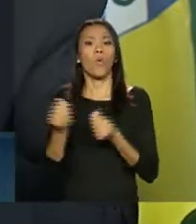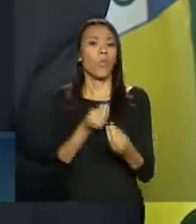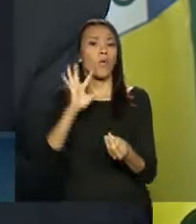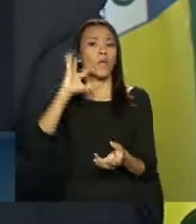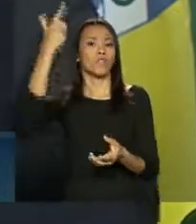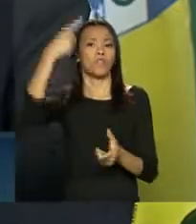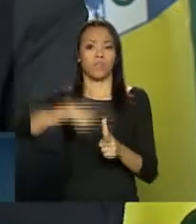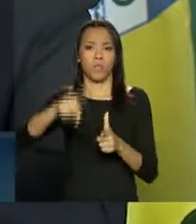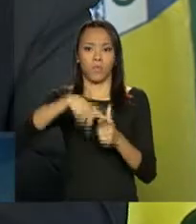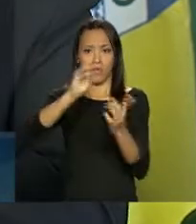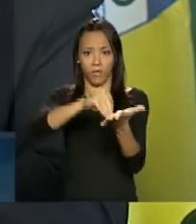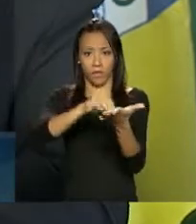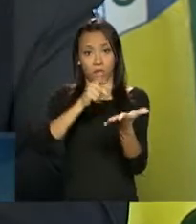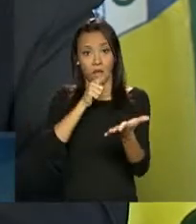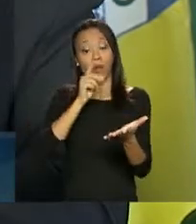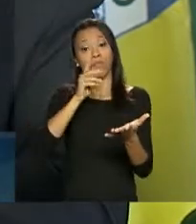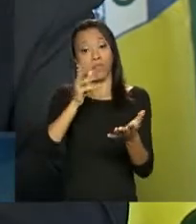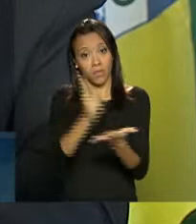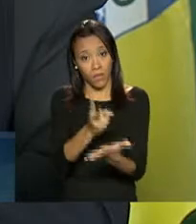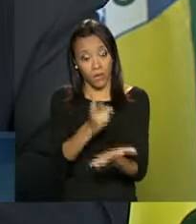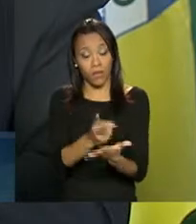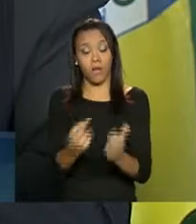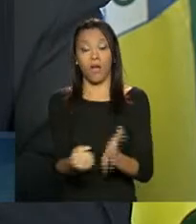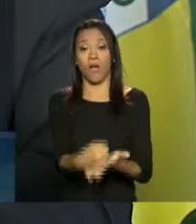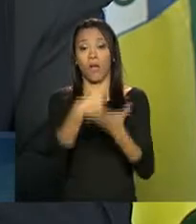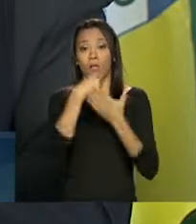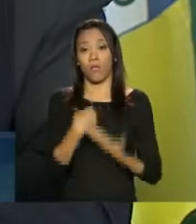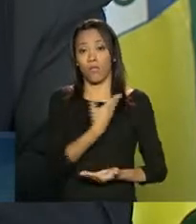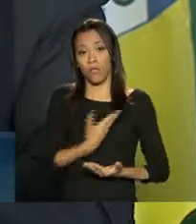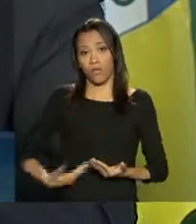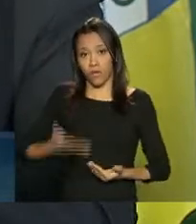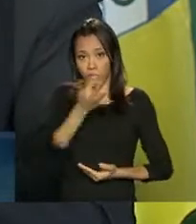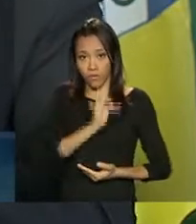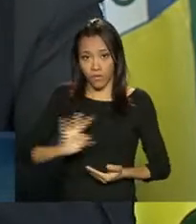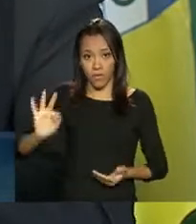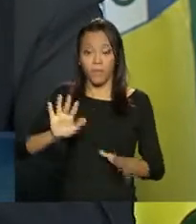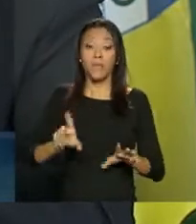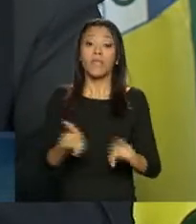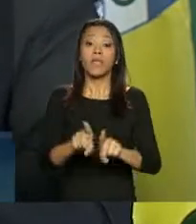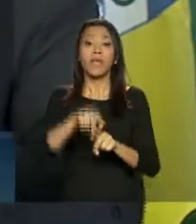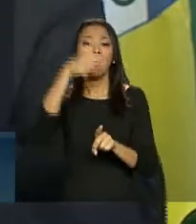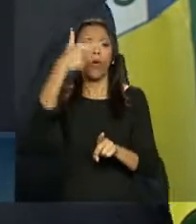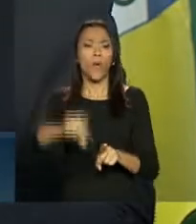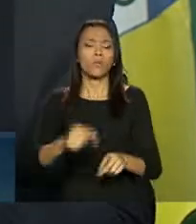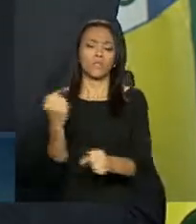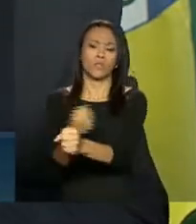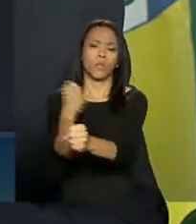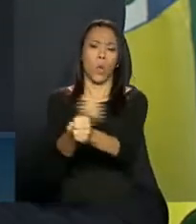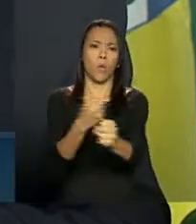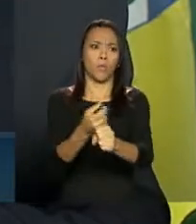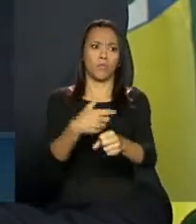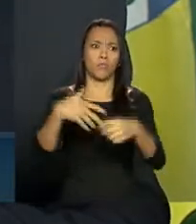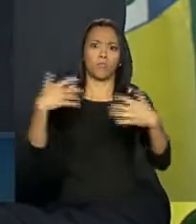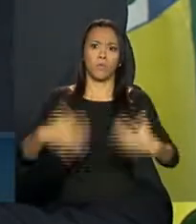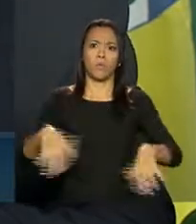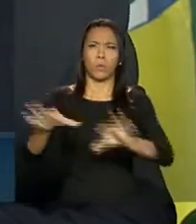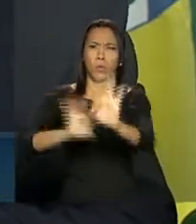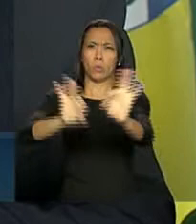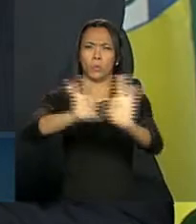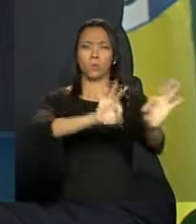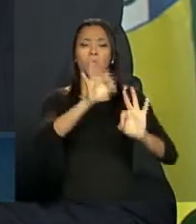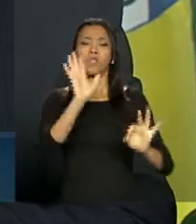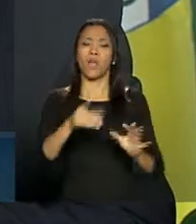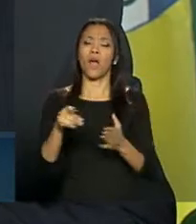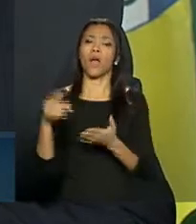as ações são de iniciativa dos governos dos Estados e as obras mais estruturantes elas ou estão